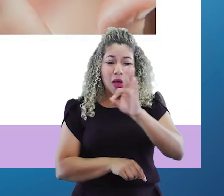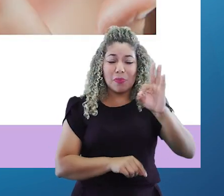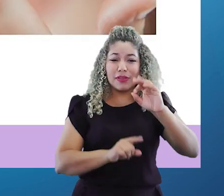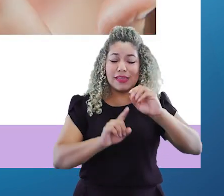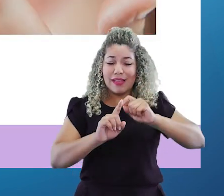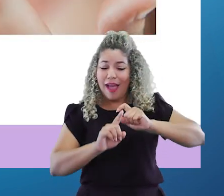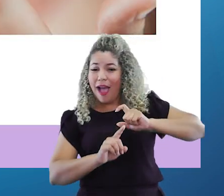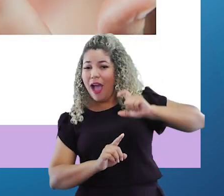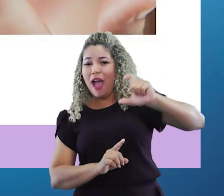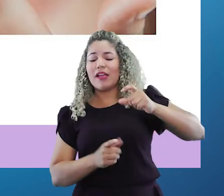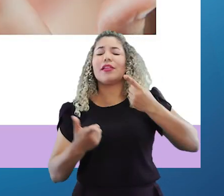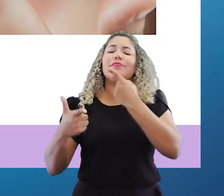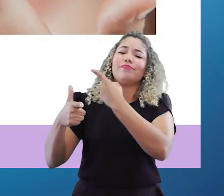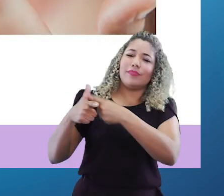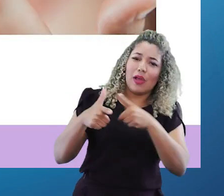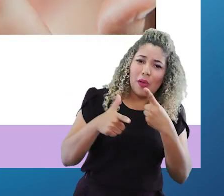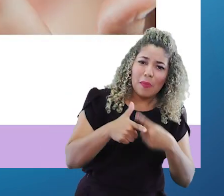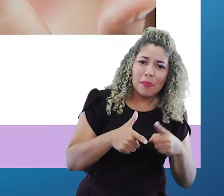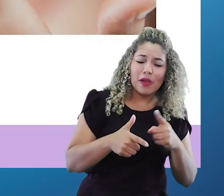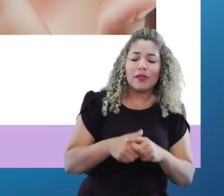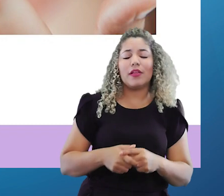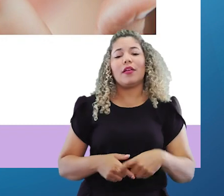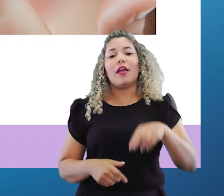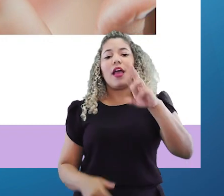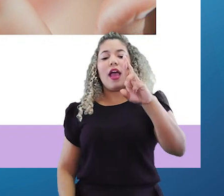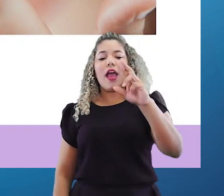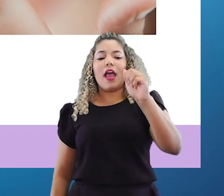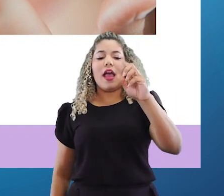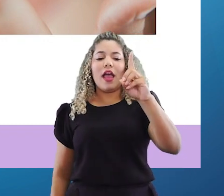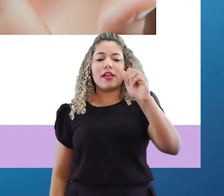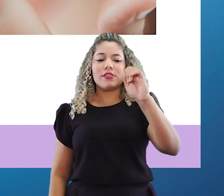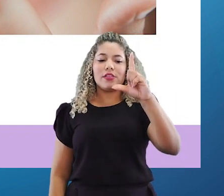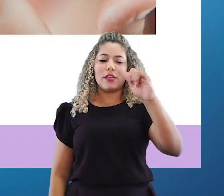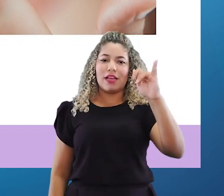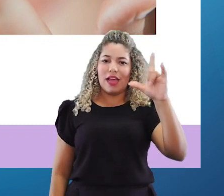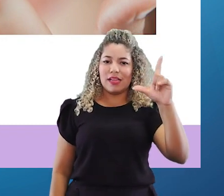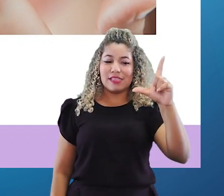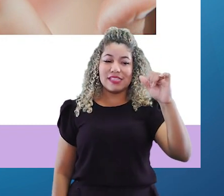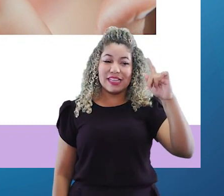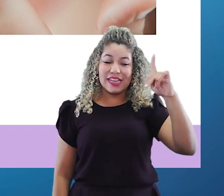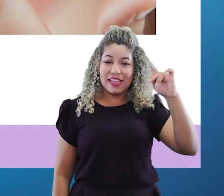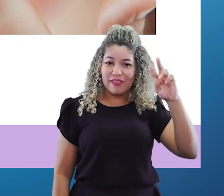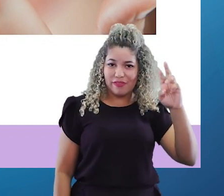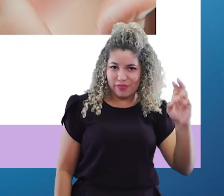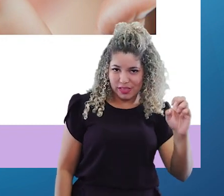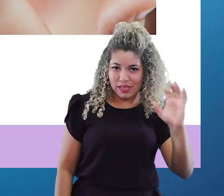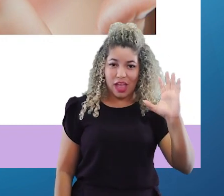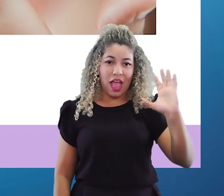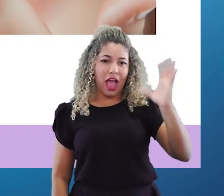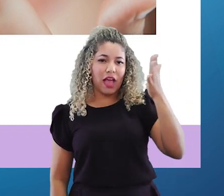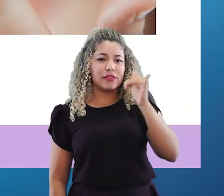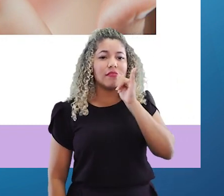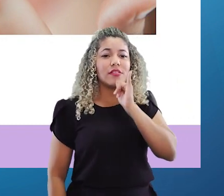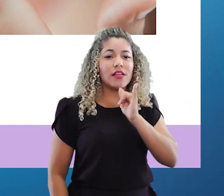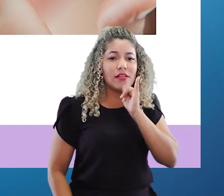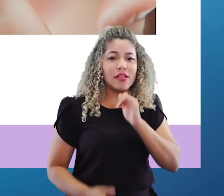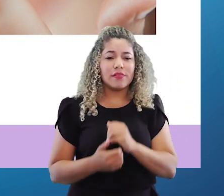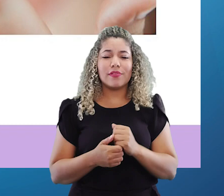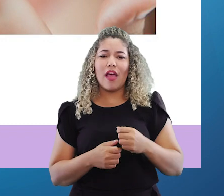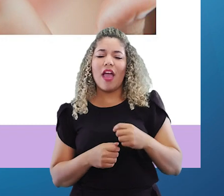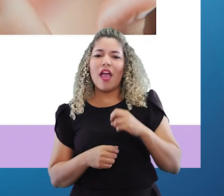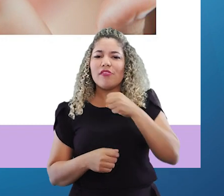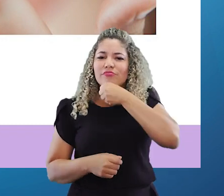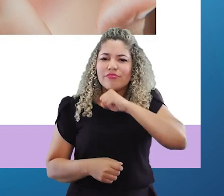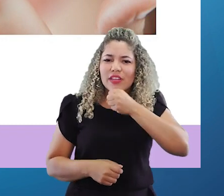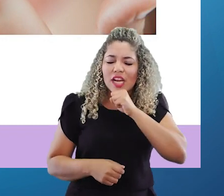problemas relacionados. Os radicais livres são moléculas que se ligam a outras moléculas. E aí nós temos como consequência o envelhecimento